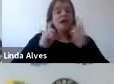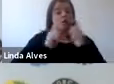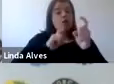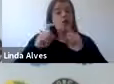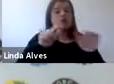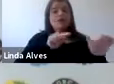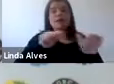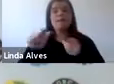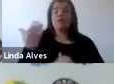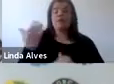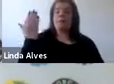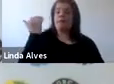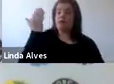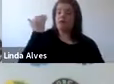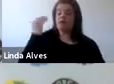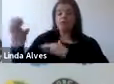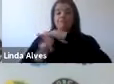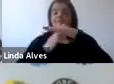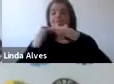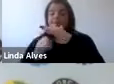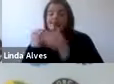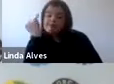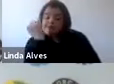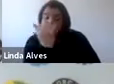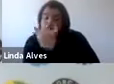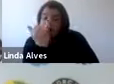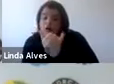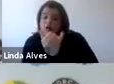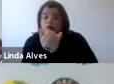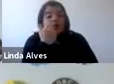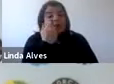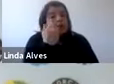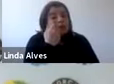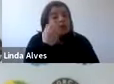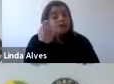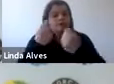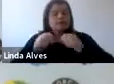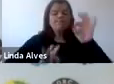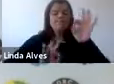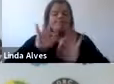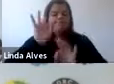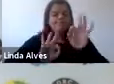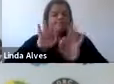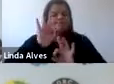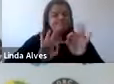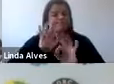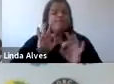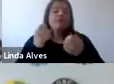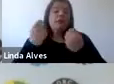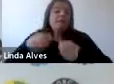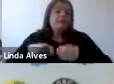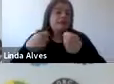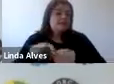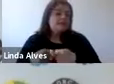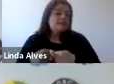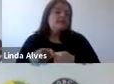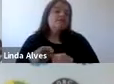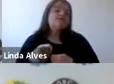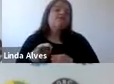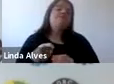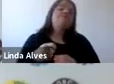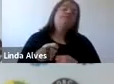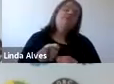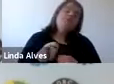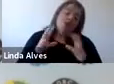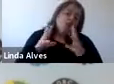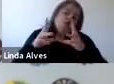empresa abordou que ela precisa fazer algumas reestruturações, como todas estão fazendo, né,